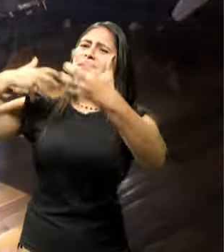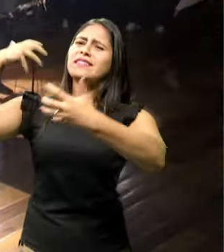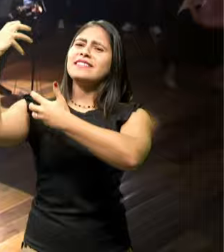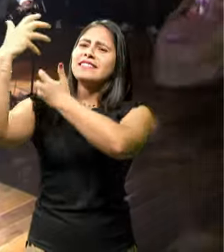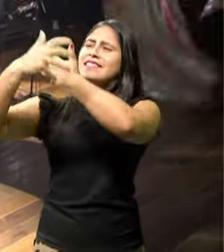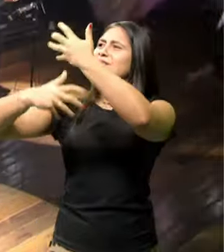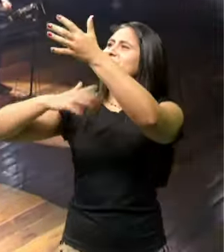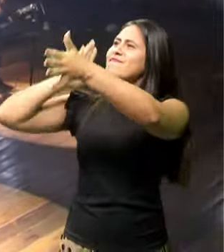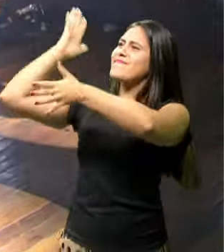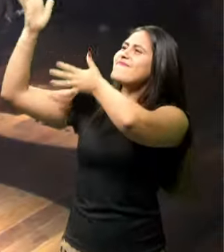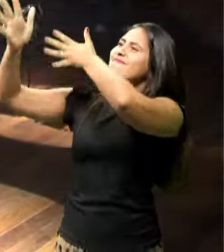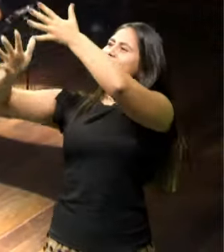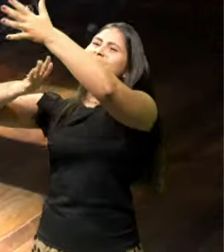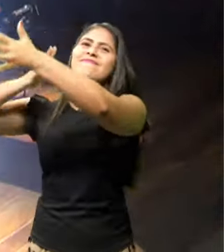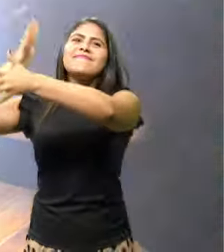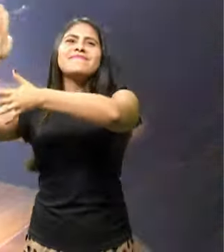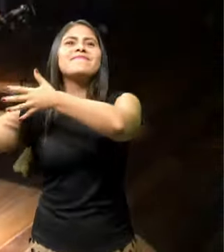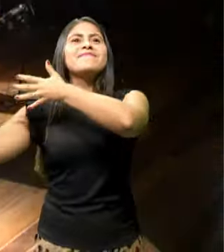cantar.